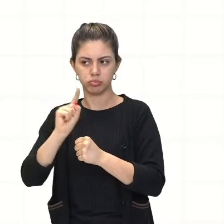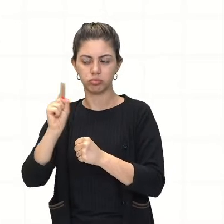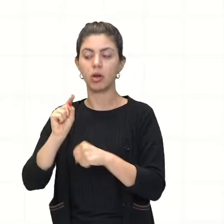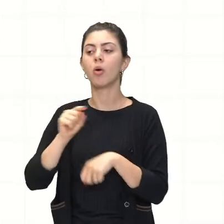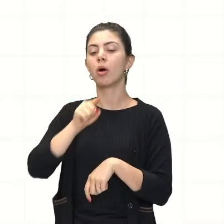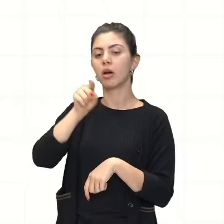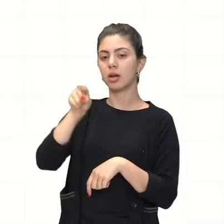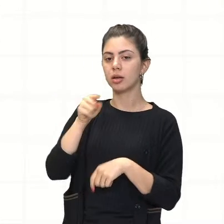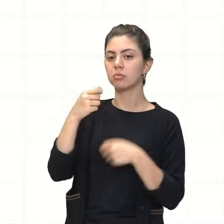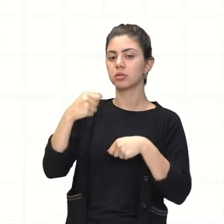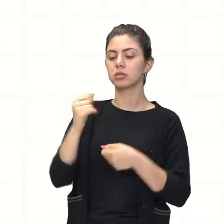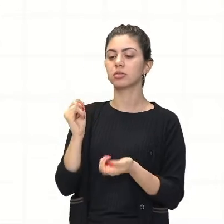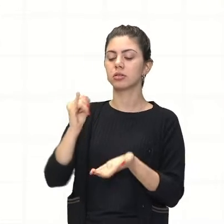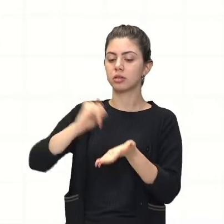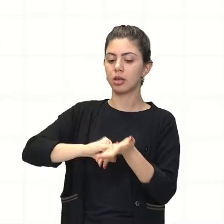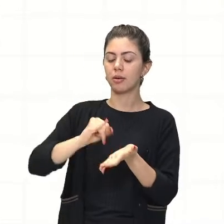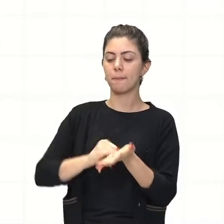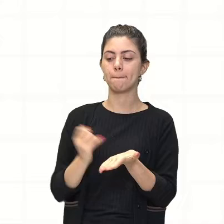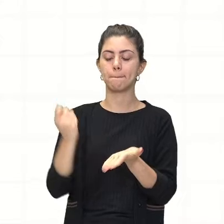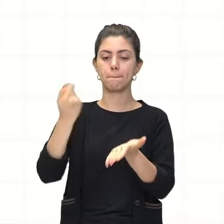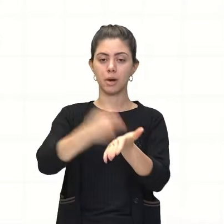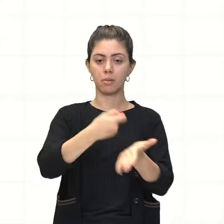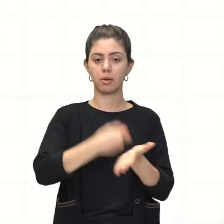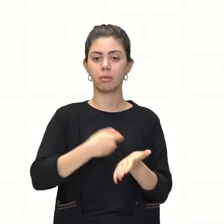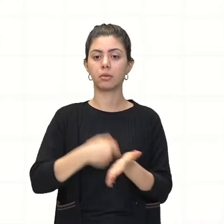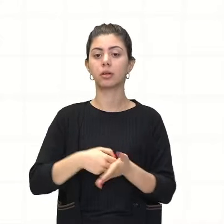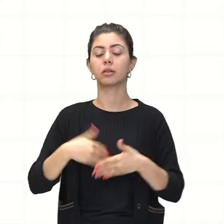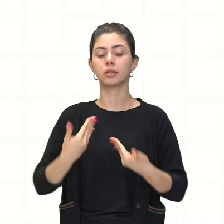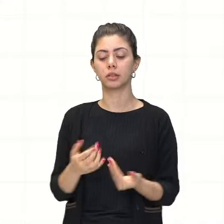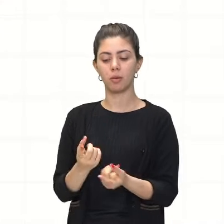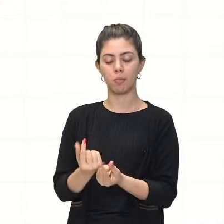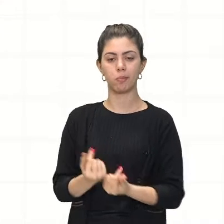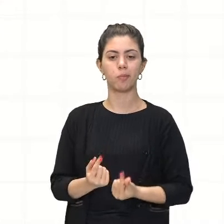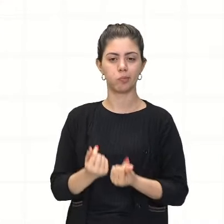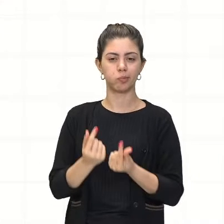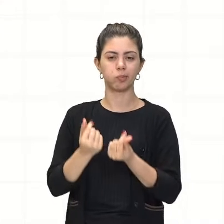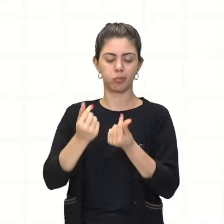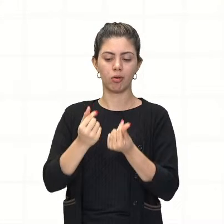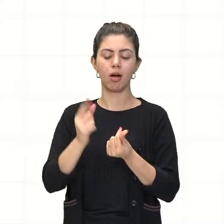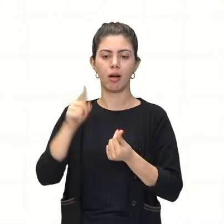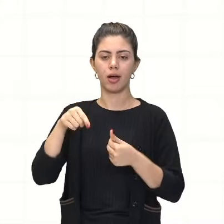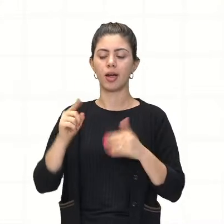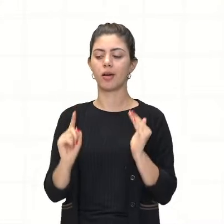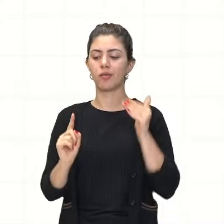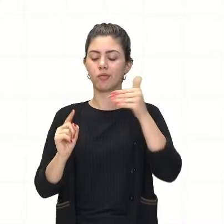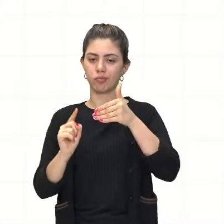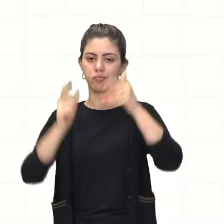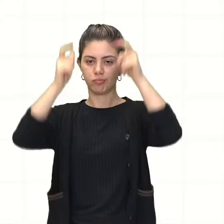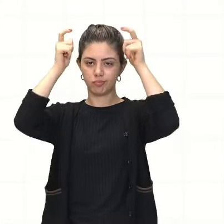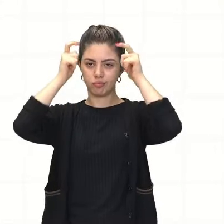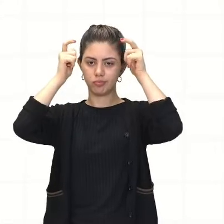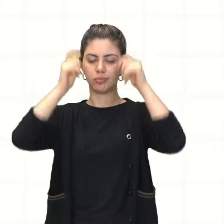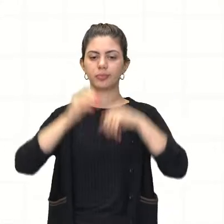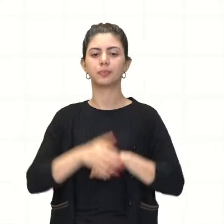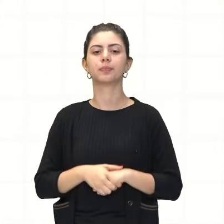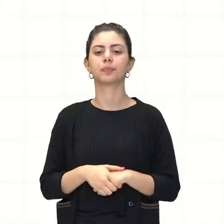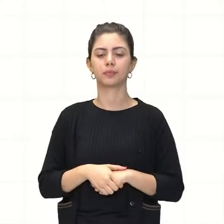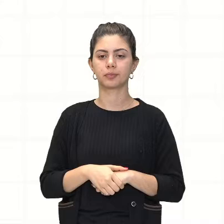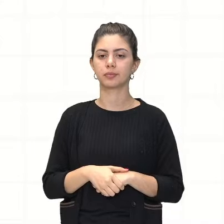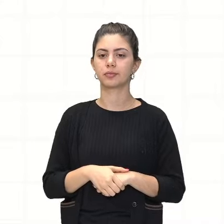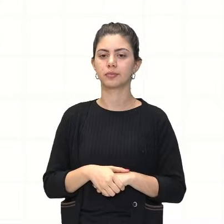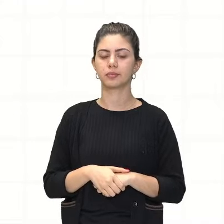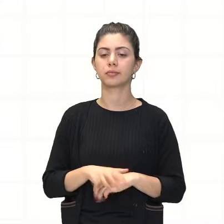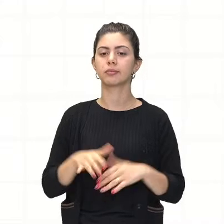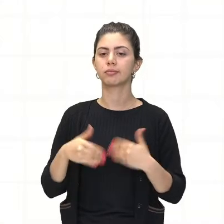cobrar impostos dos mercadores para garantir que os lucros passem a vir para a coroa. Então,